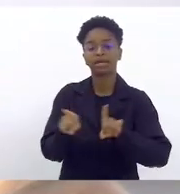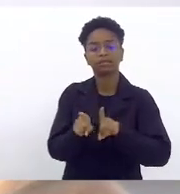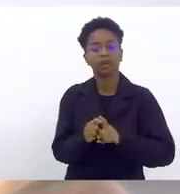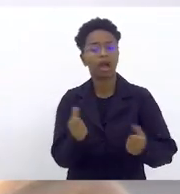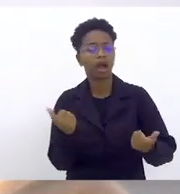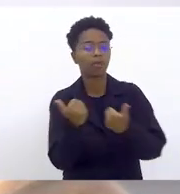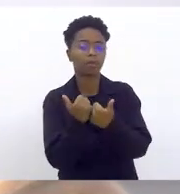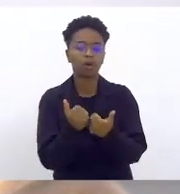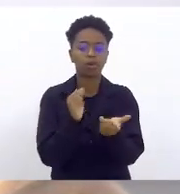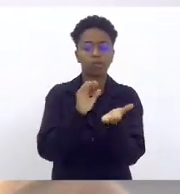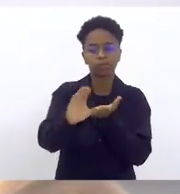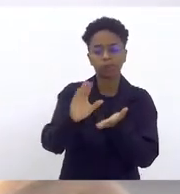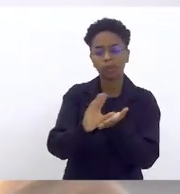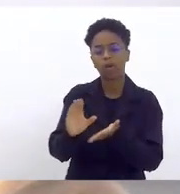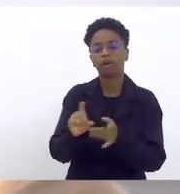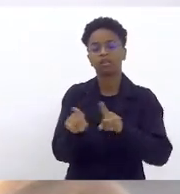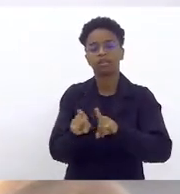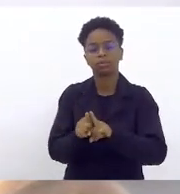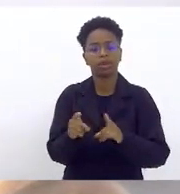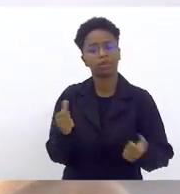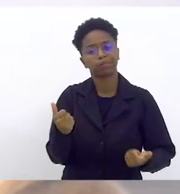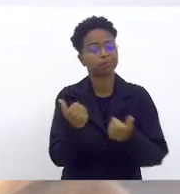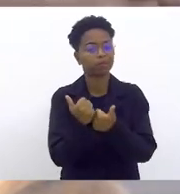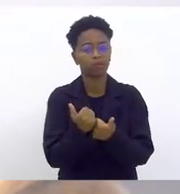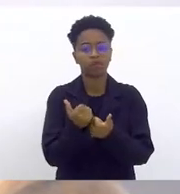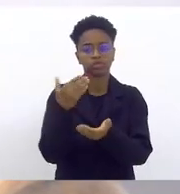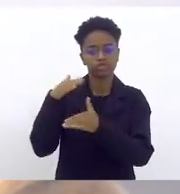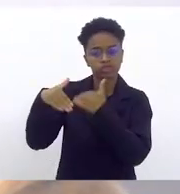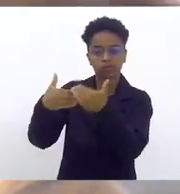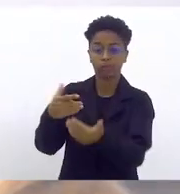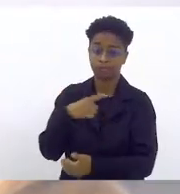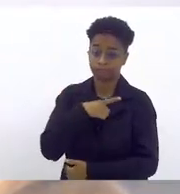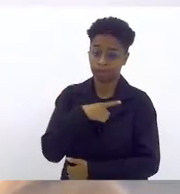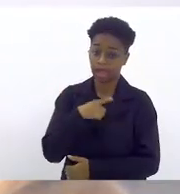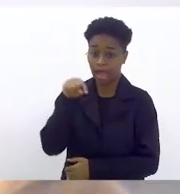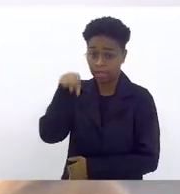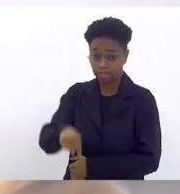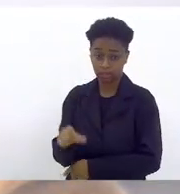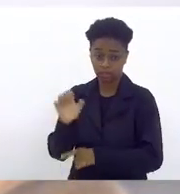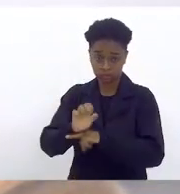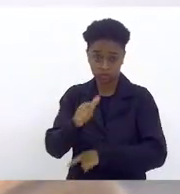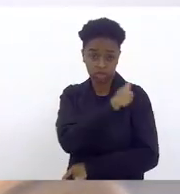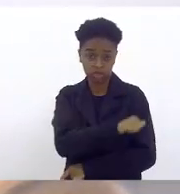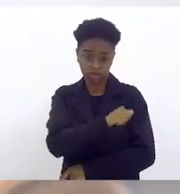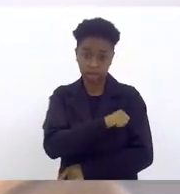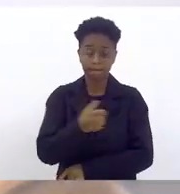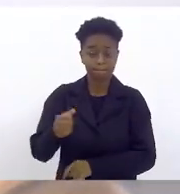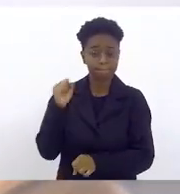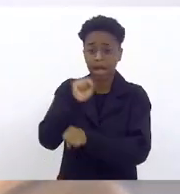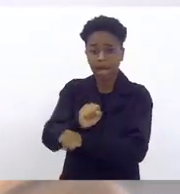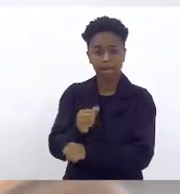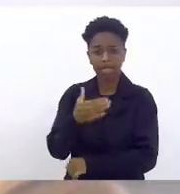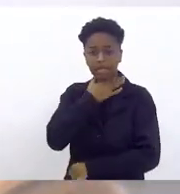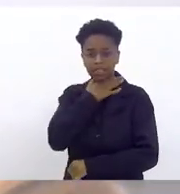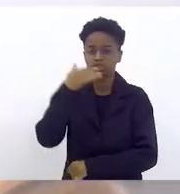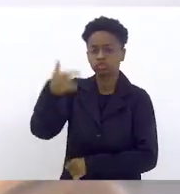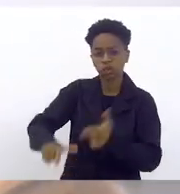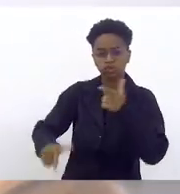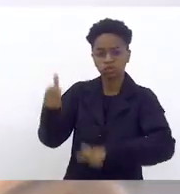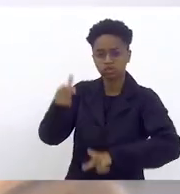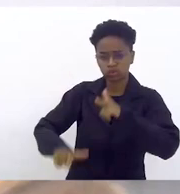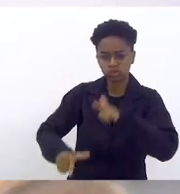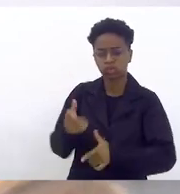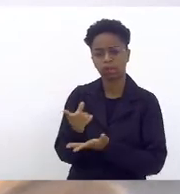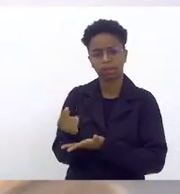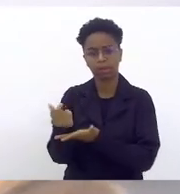de recurso e essa aposta de desenvolvimento tem para o Rio de Janeiro sair da crise sucessiva de arrecadação da